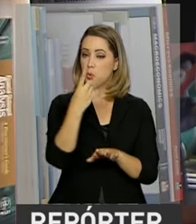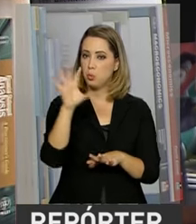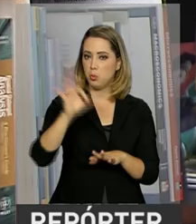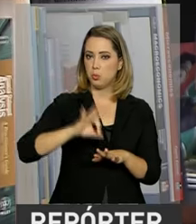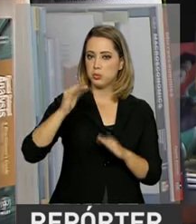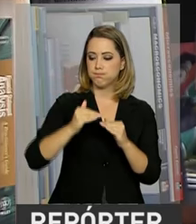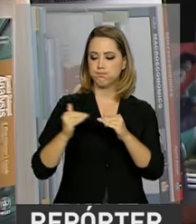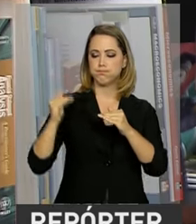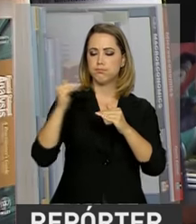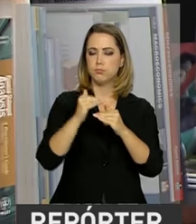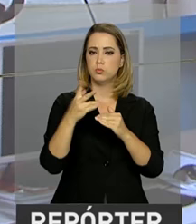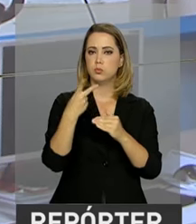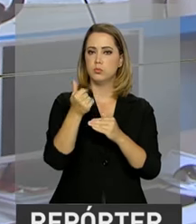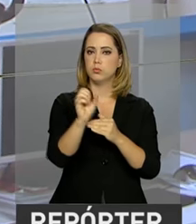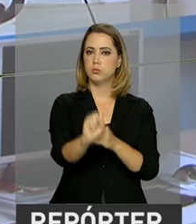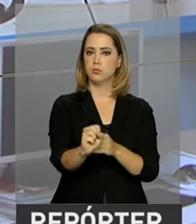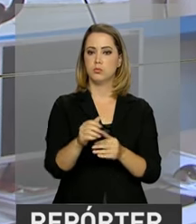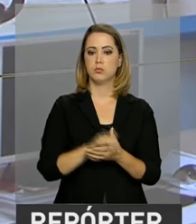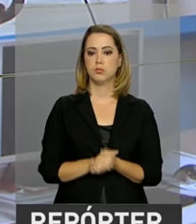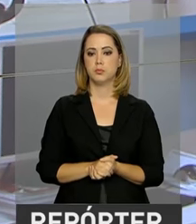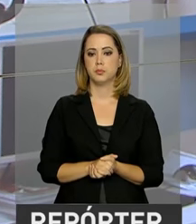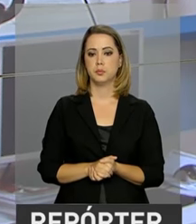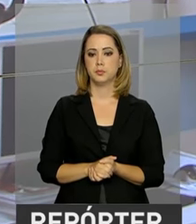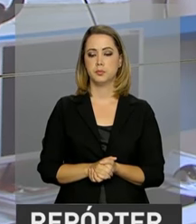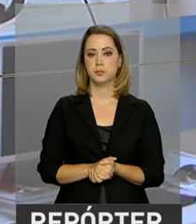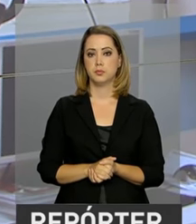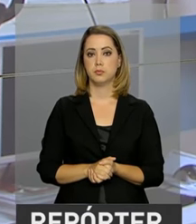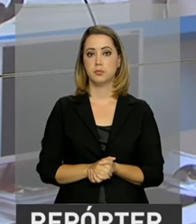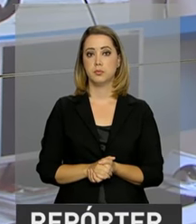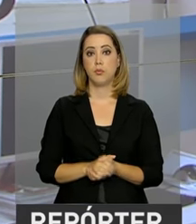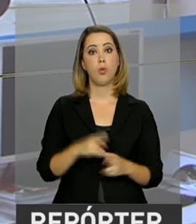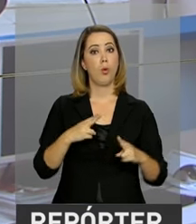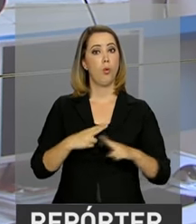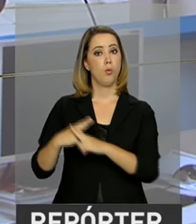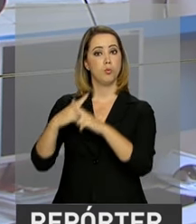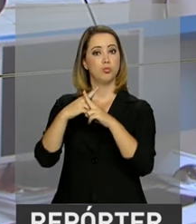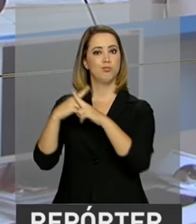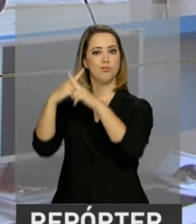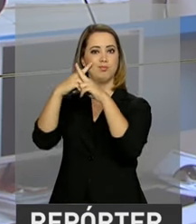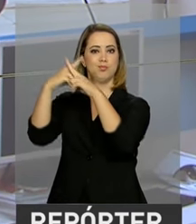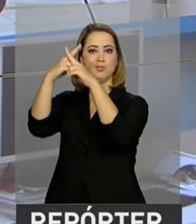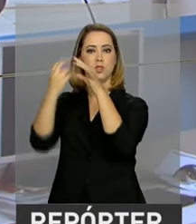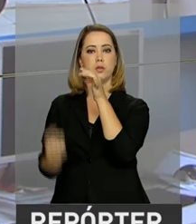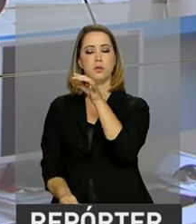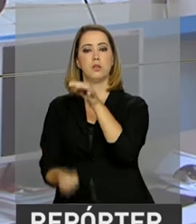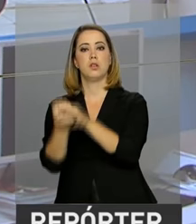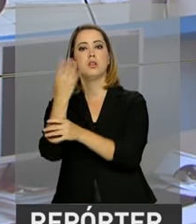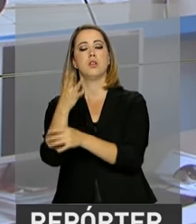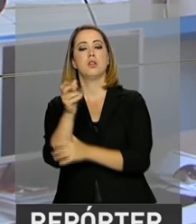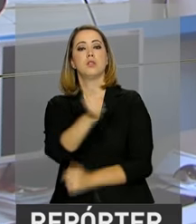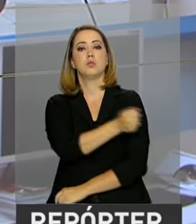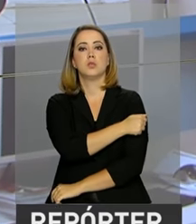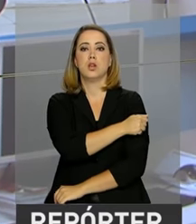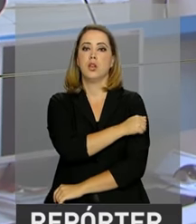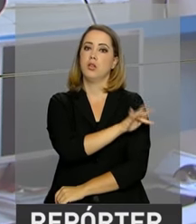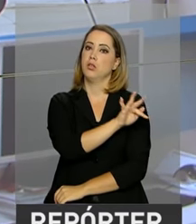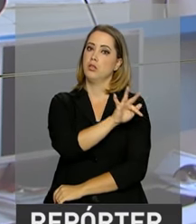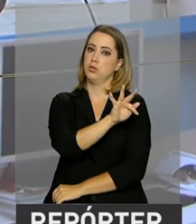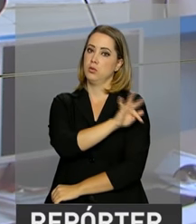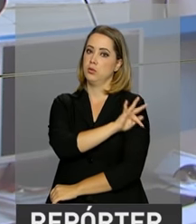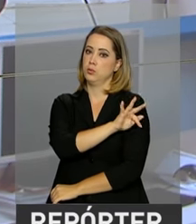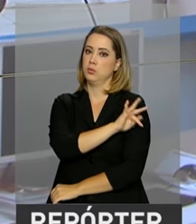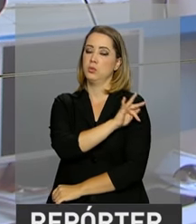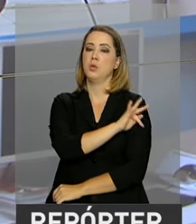para 2018 um satélite criado por estudantes do Ensino Fundamental de uma escola pública de